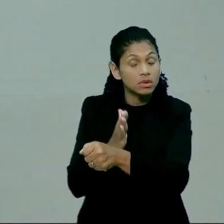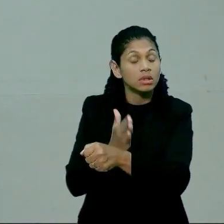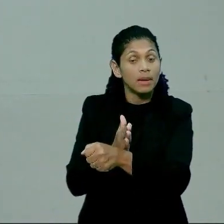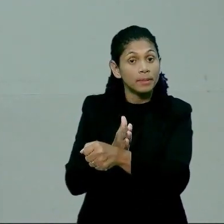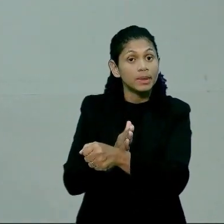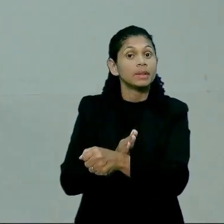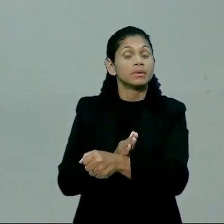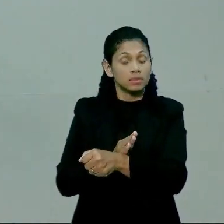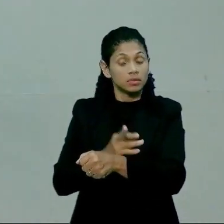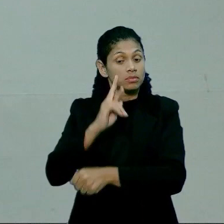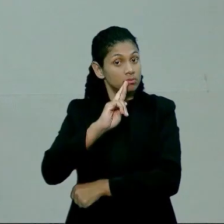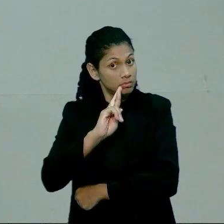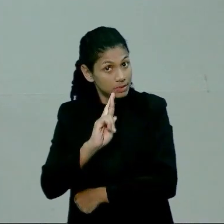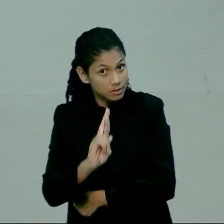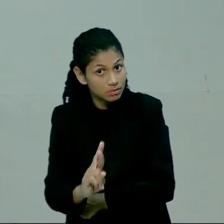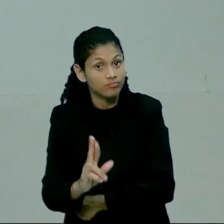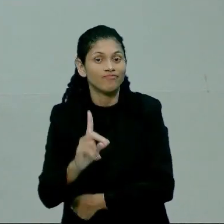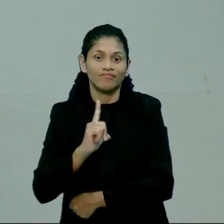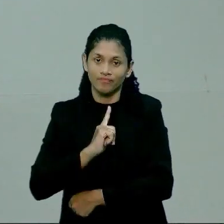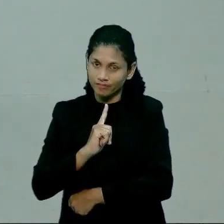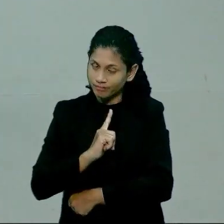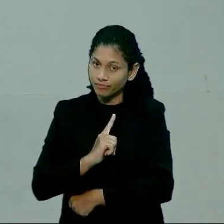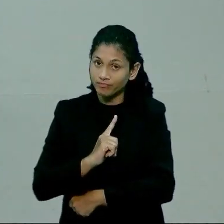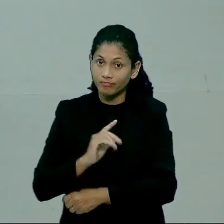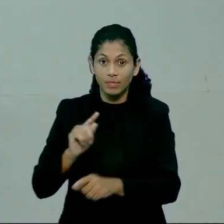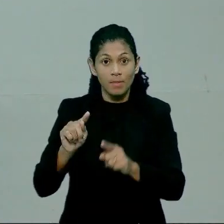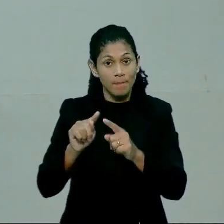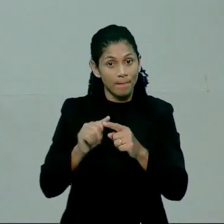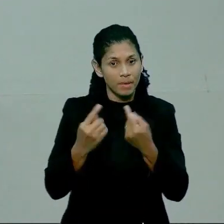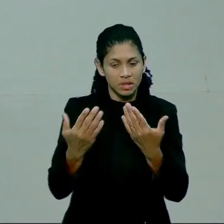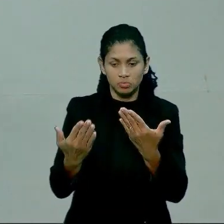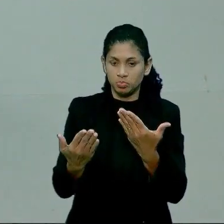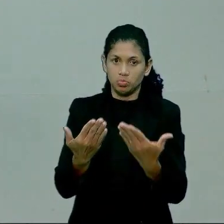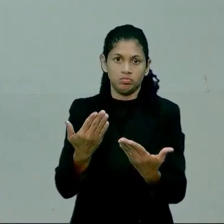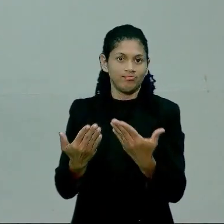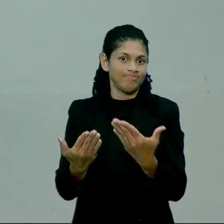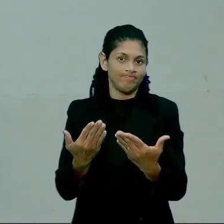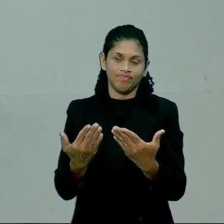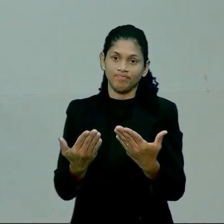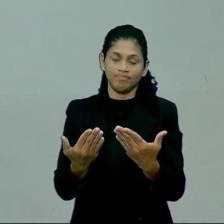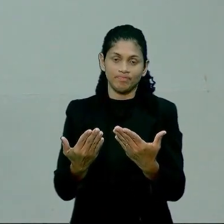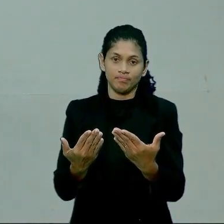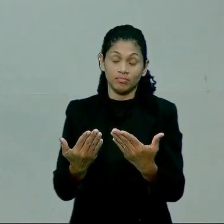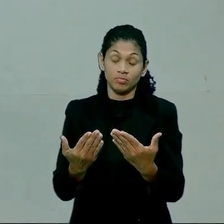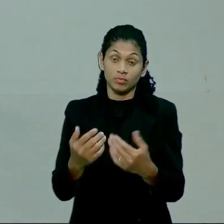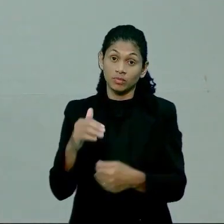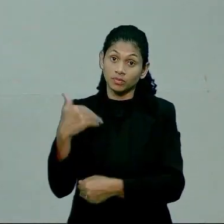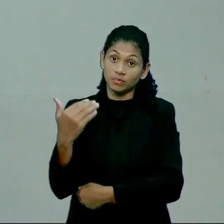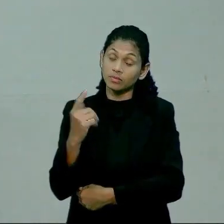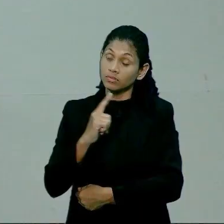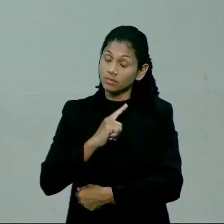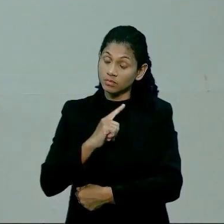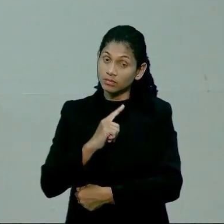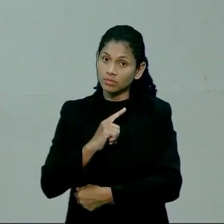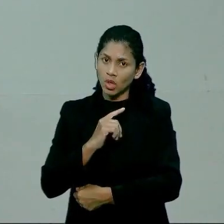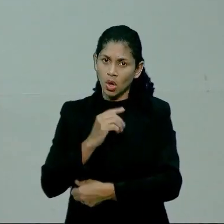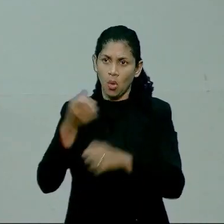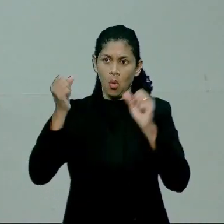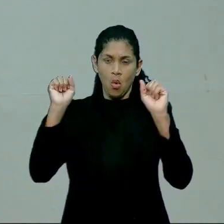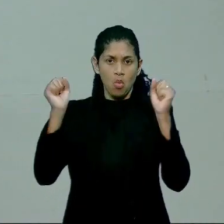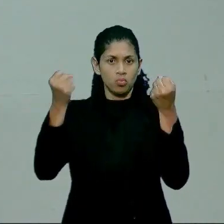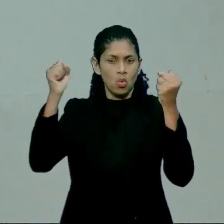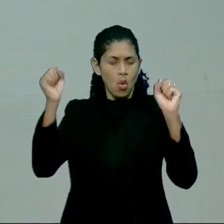aconteça. Só que essa transformação, ela não é equilibrada, não vai manter uma homeostase. Quando eu estou treinando, objetivando ter um